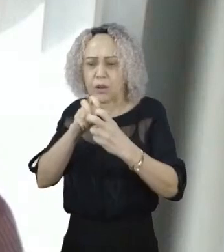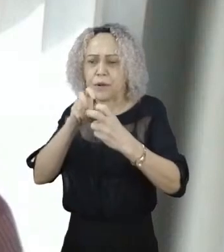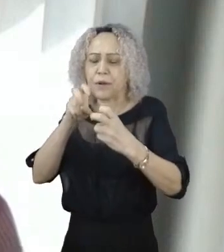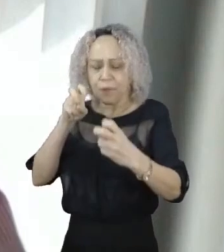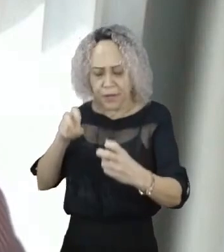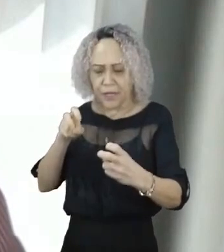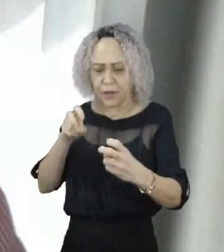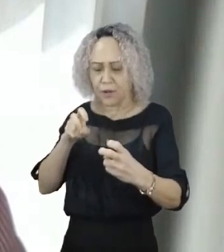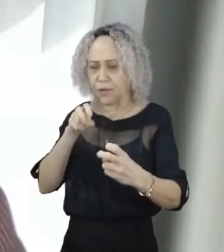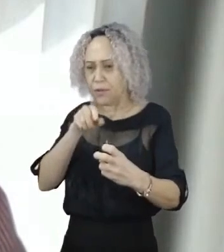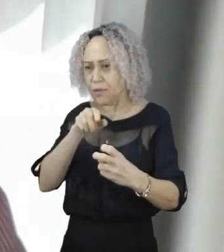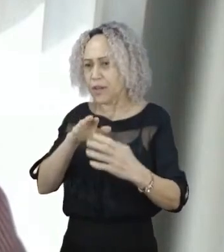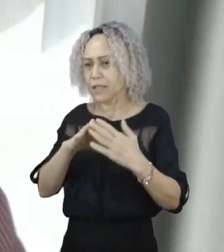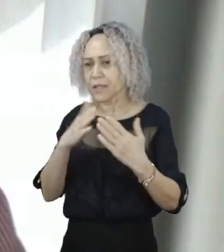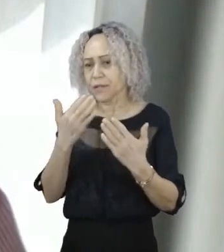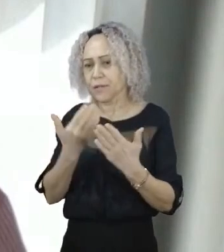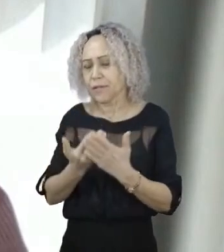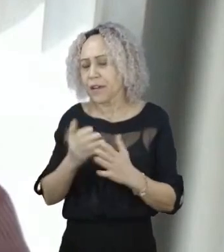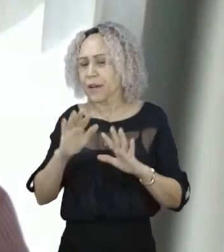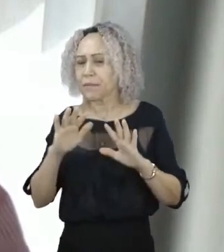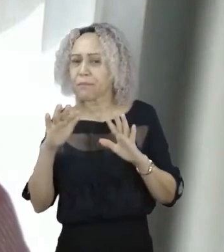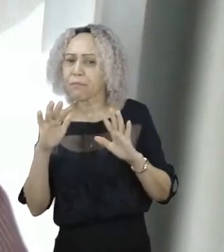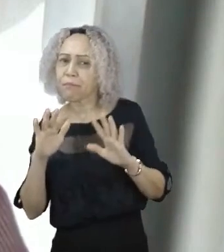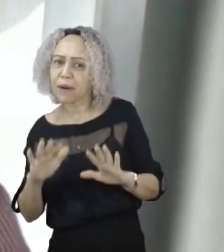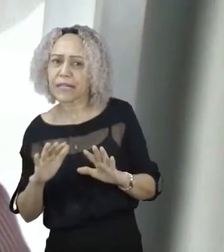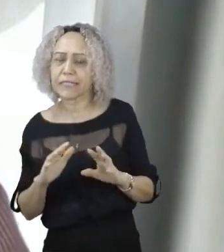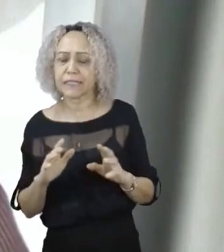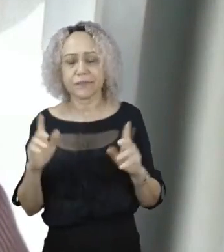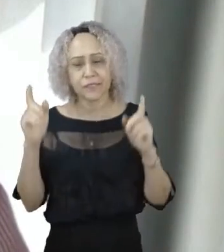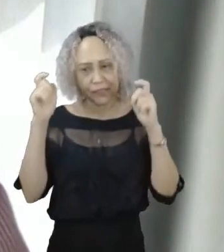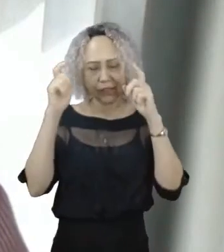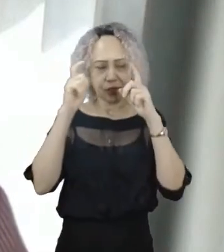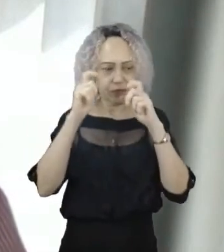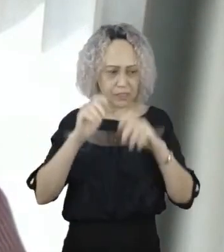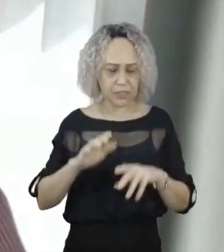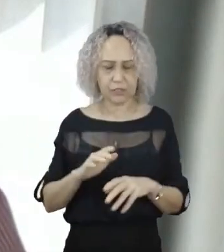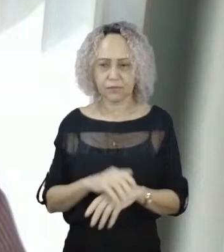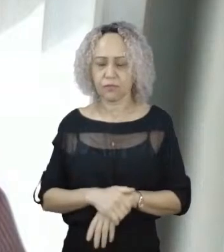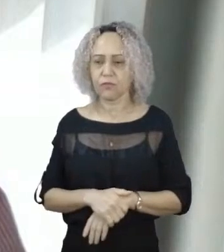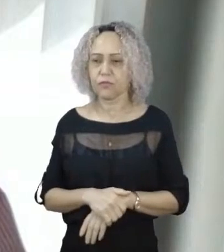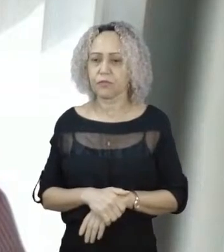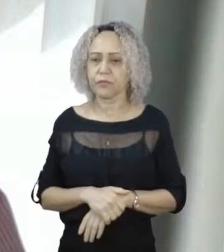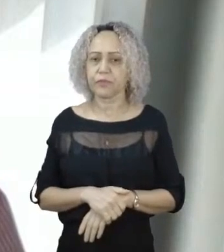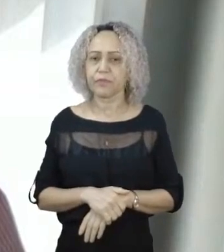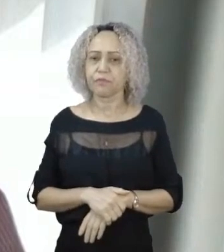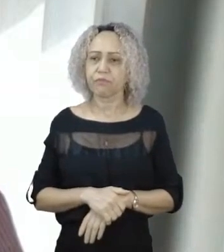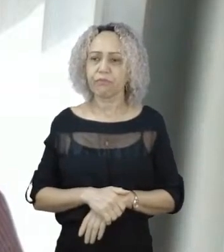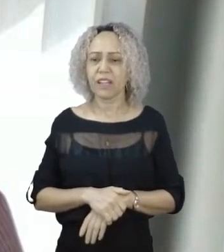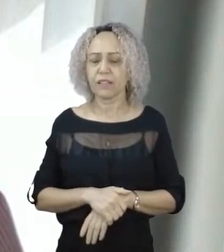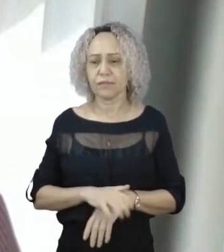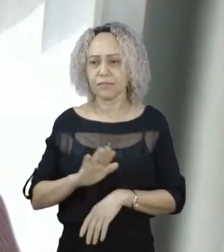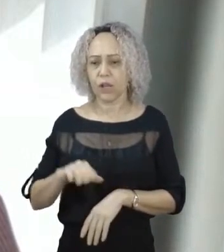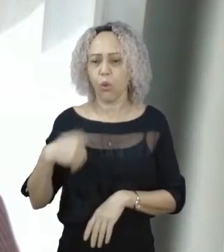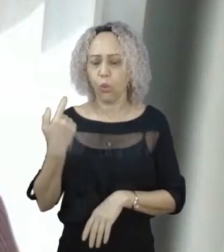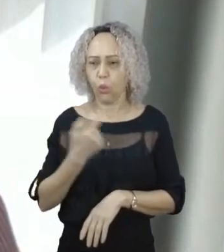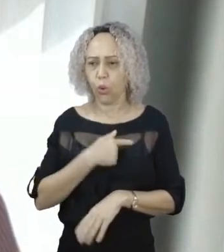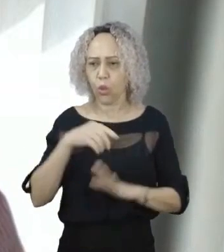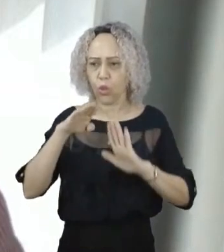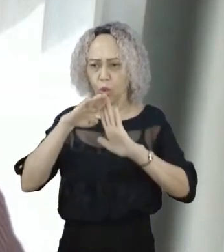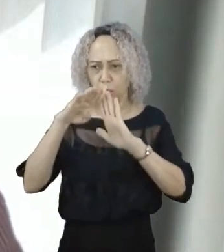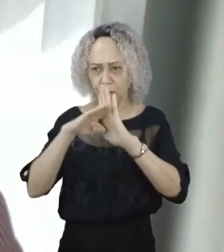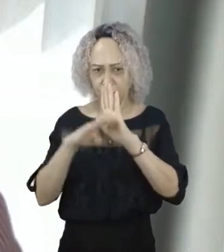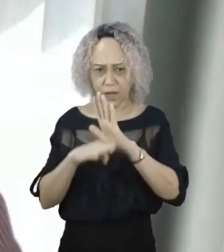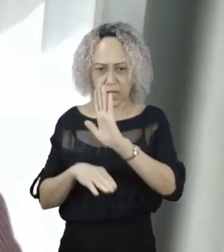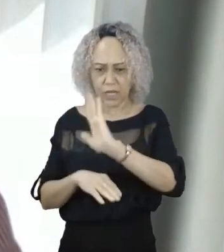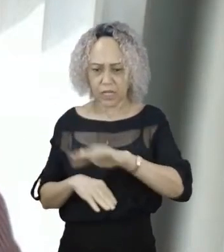Tivemos muitos problemas de acesso a esse instrumento, mas o nosso programa, o programa